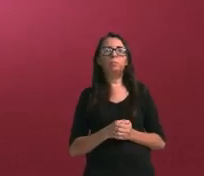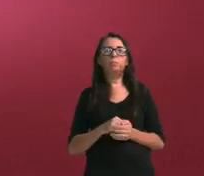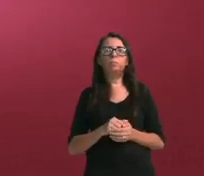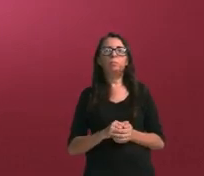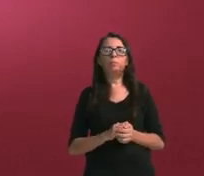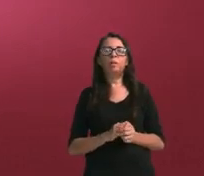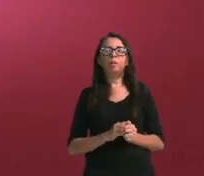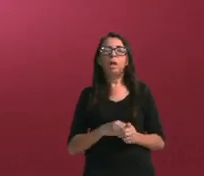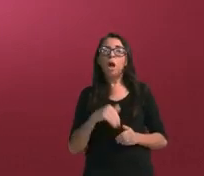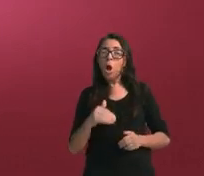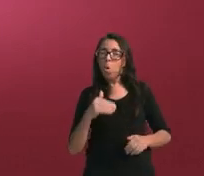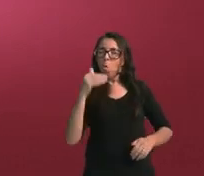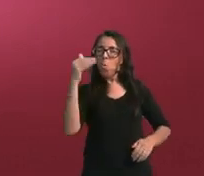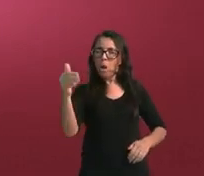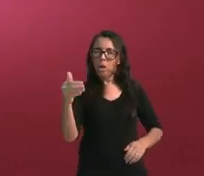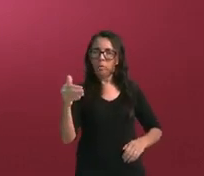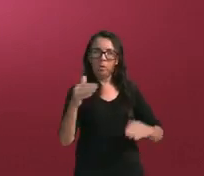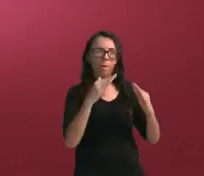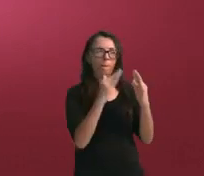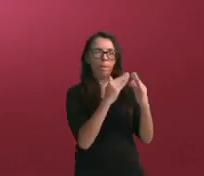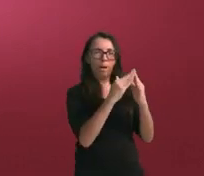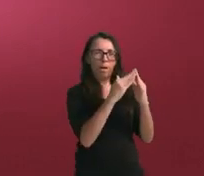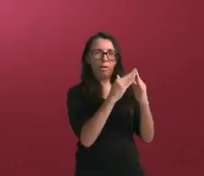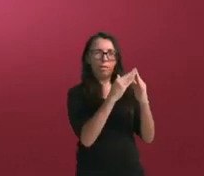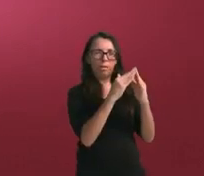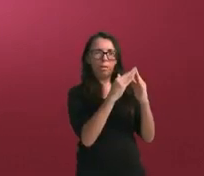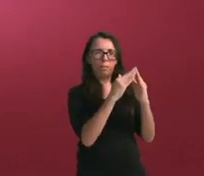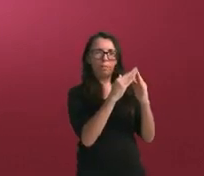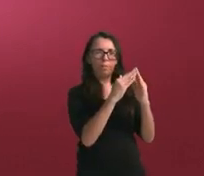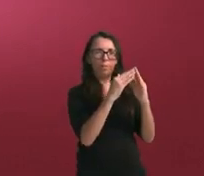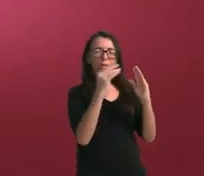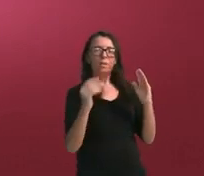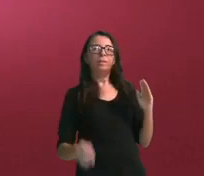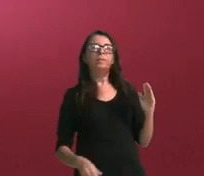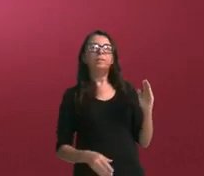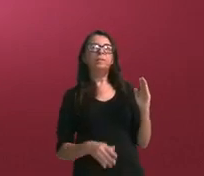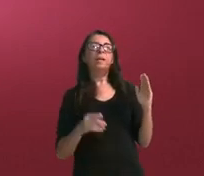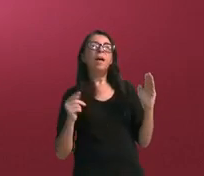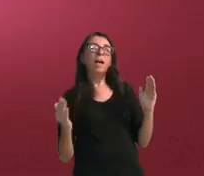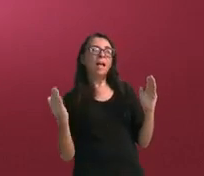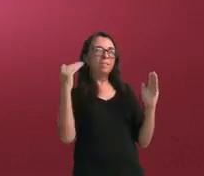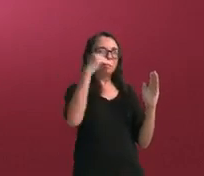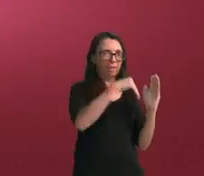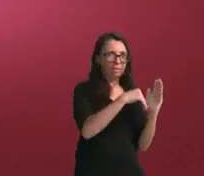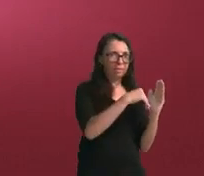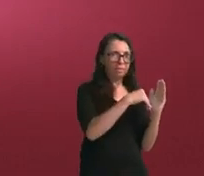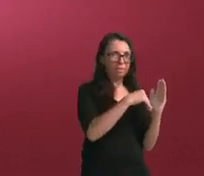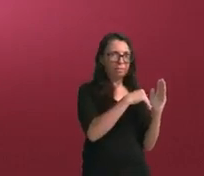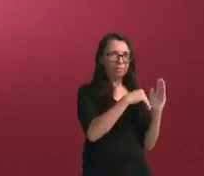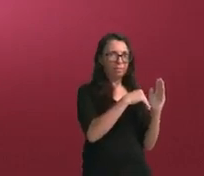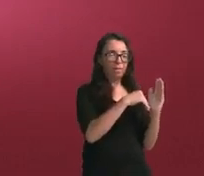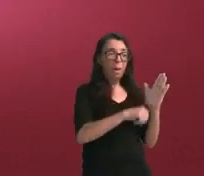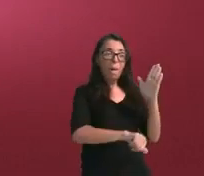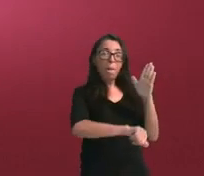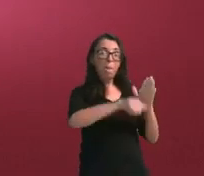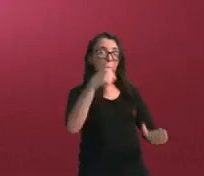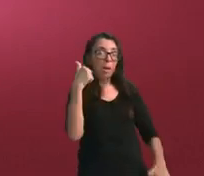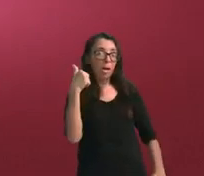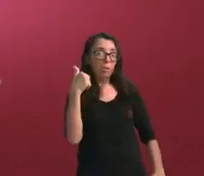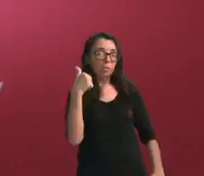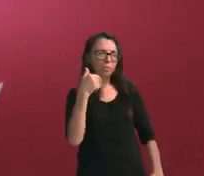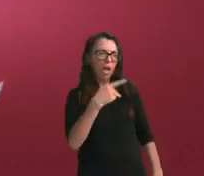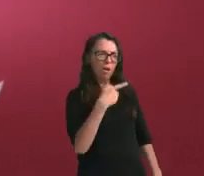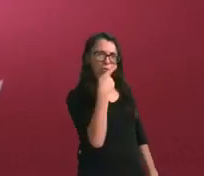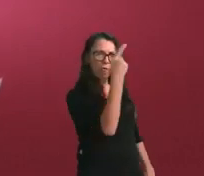numa casa, dizei antes de tudo, paz seja nesta casa. Se houver ali um filho